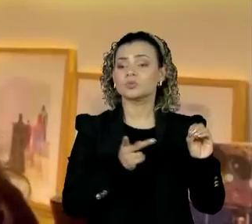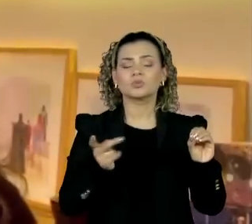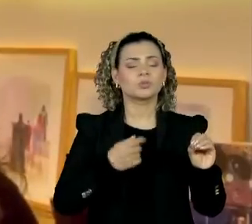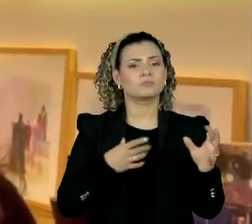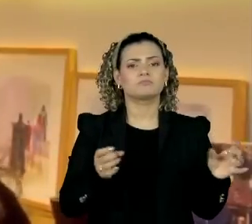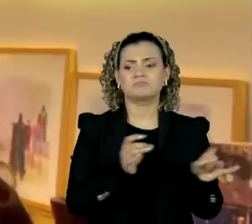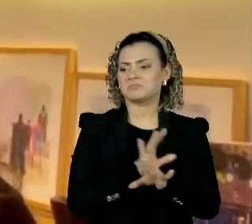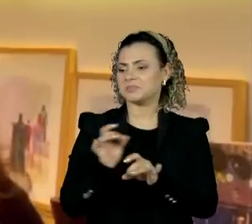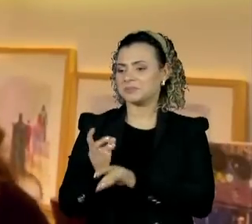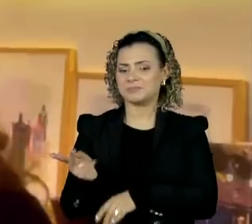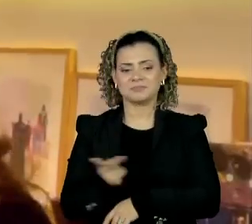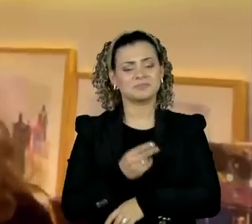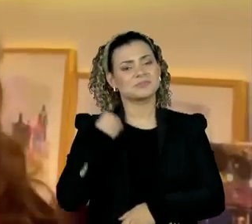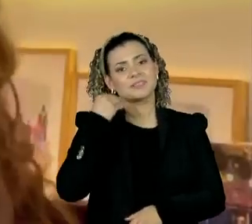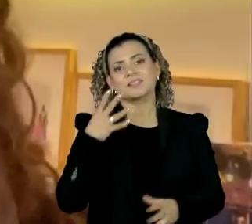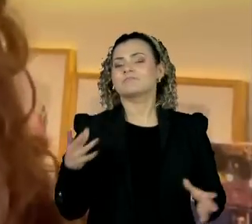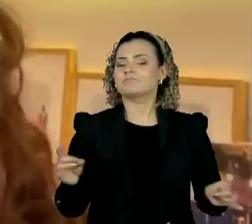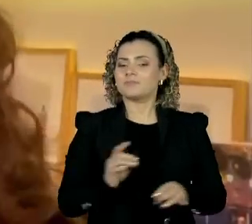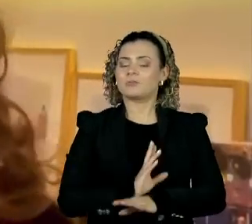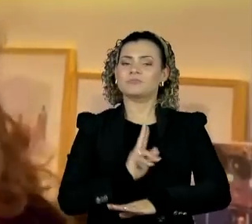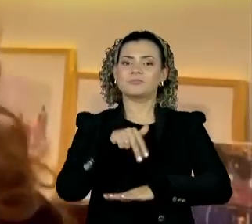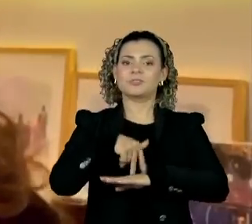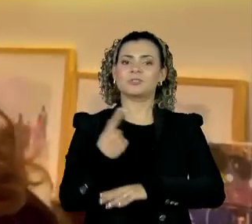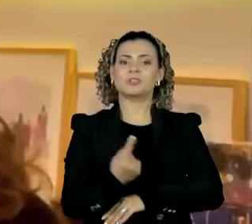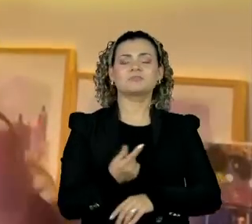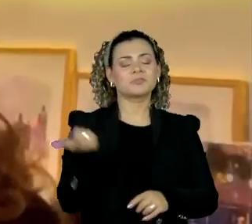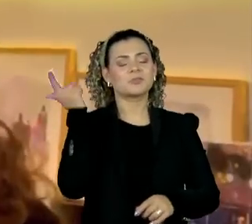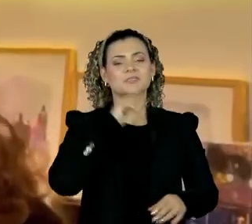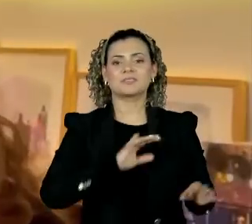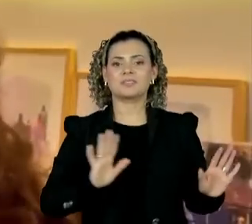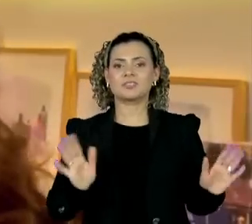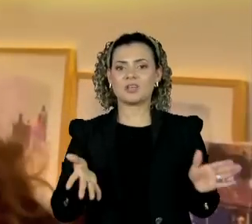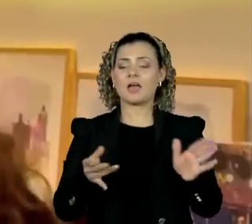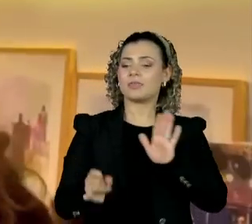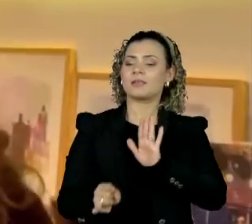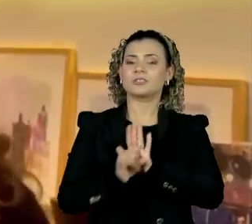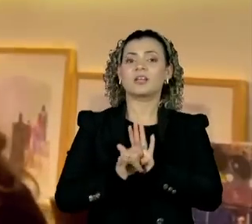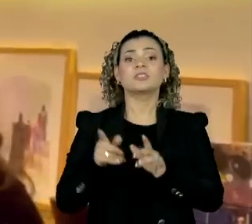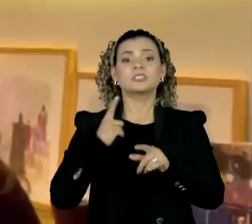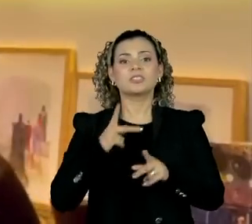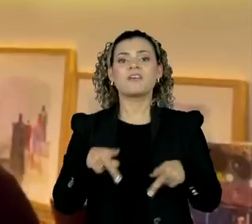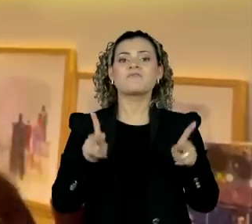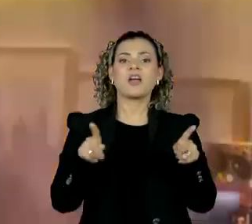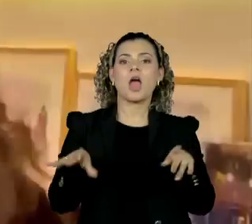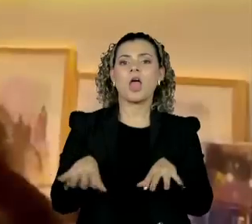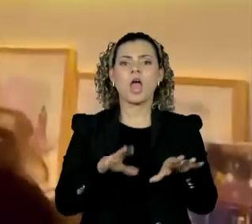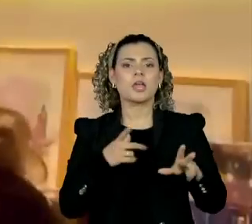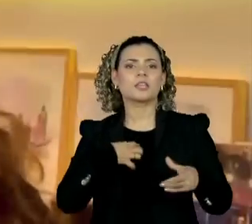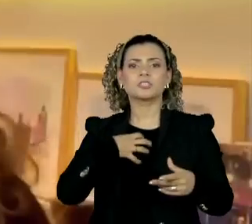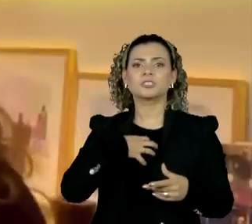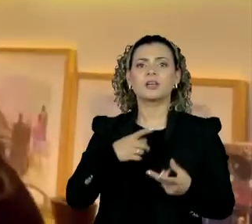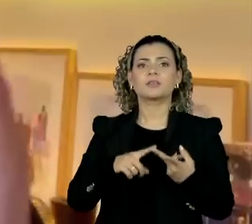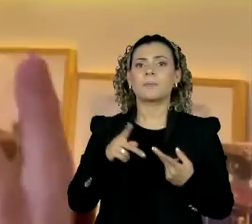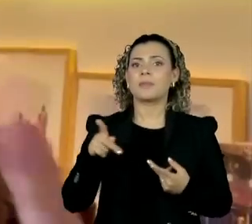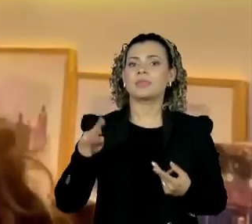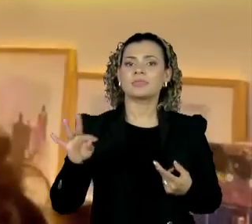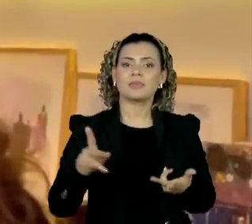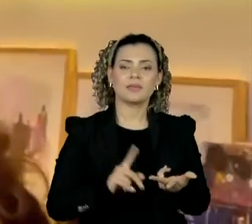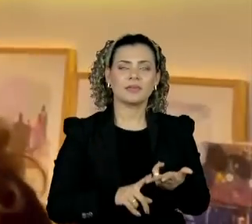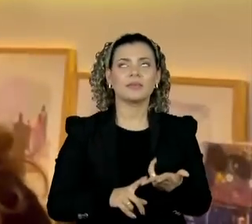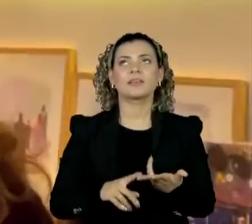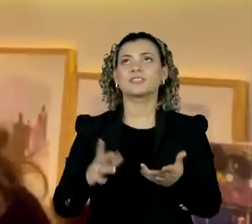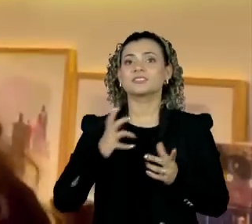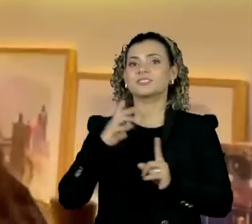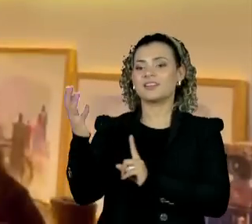uma carreira solo. Tinha uma personalidade já muito definida. Ela já tinha uma coisa com funk, com o PT. Ela já tinha uma